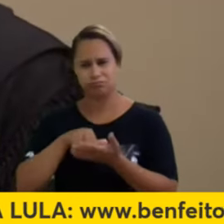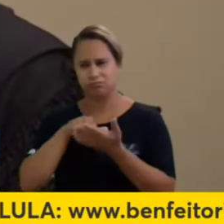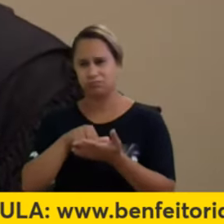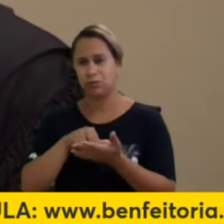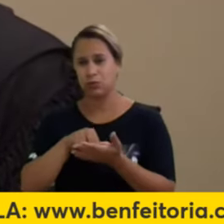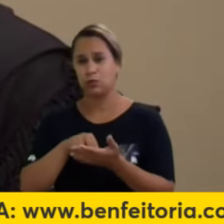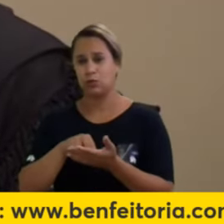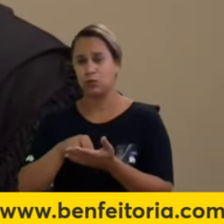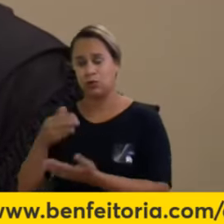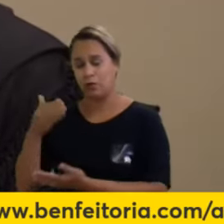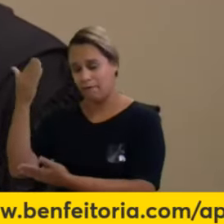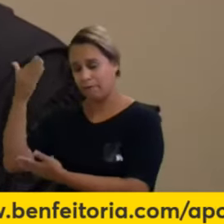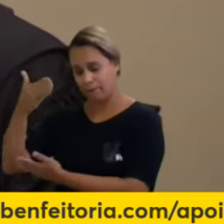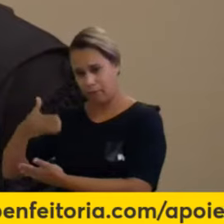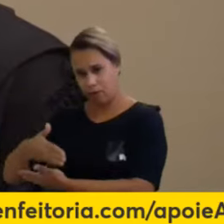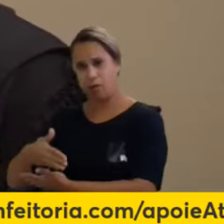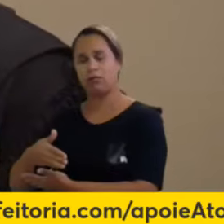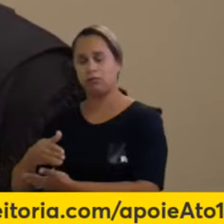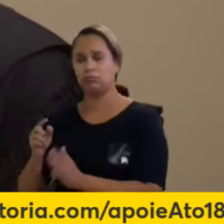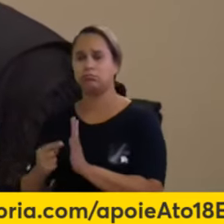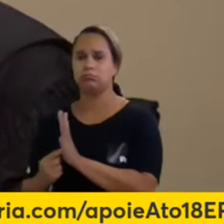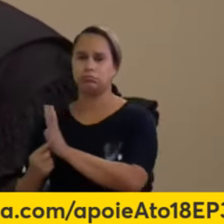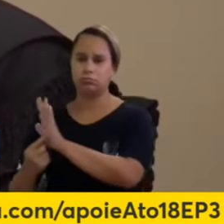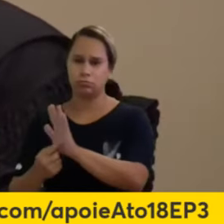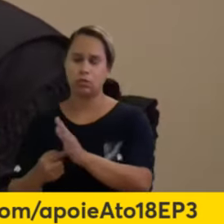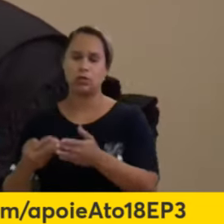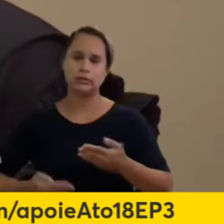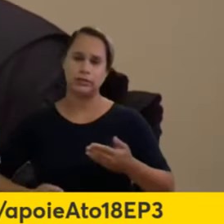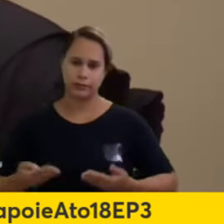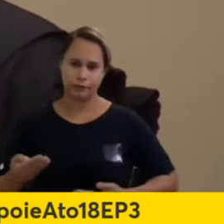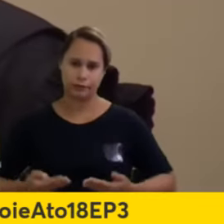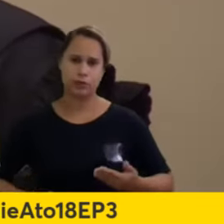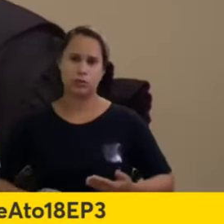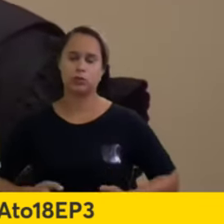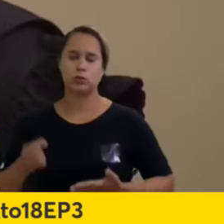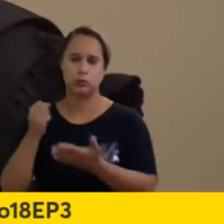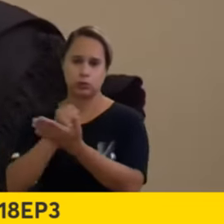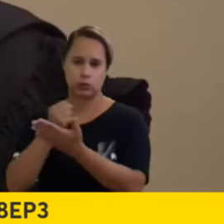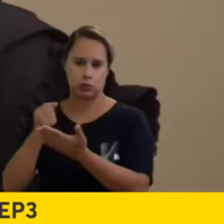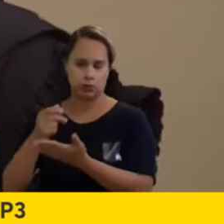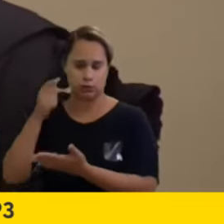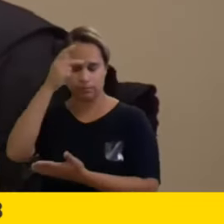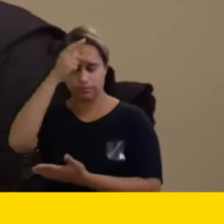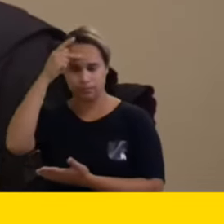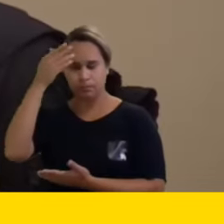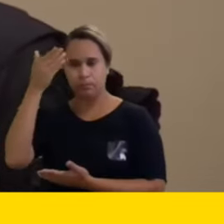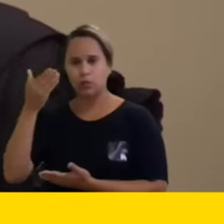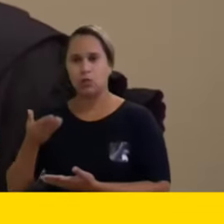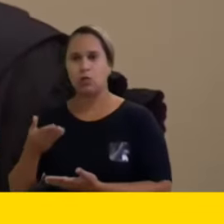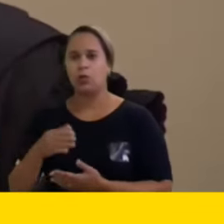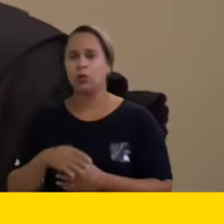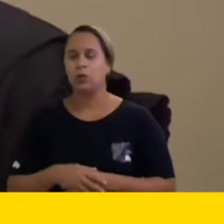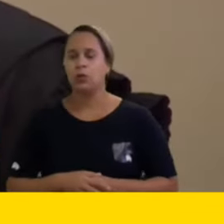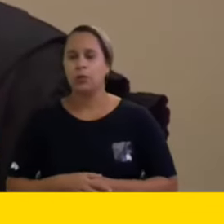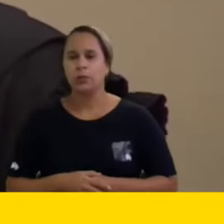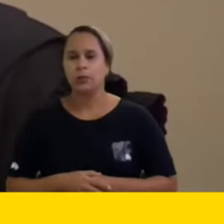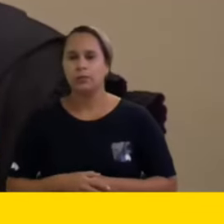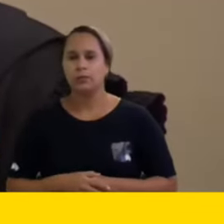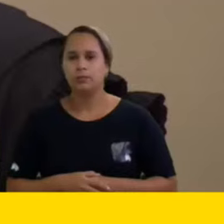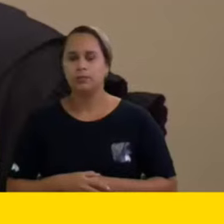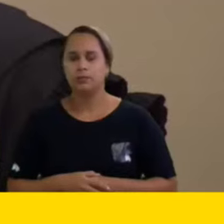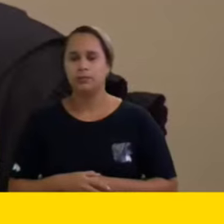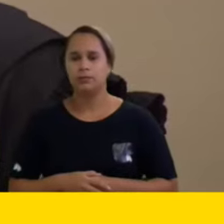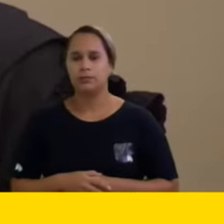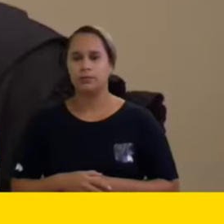demonstra a efetiva prestação de serviços do contratado de outro lado não procede a alegação de que tendo de que tendo